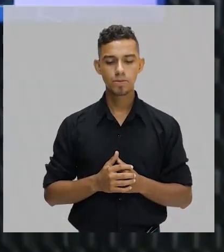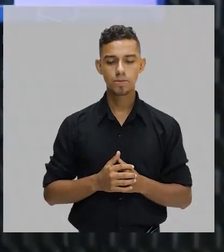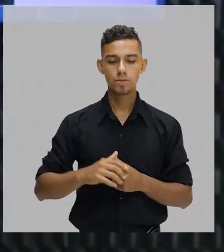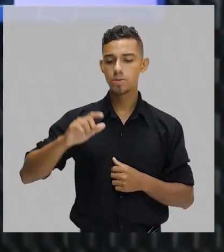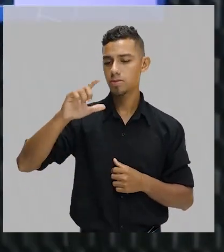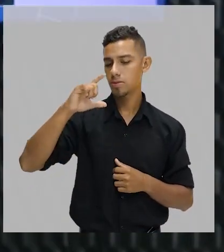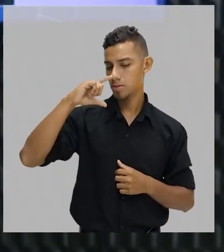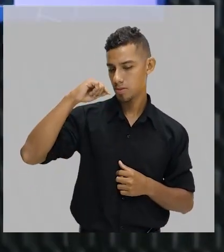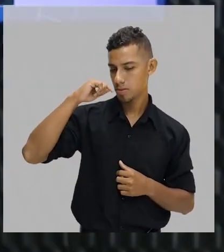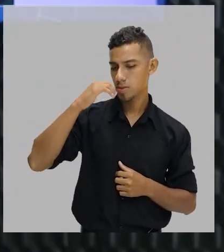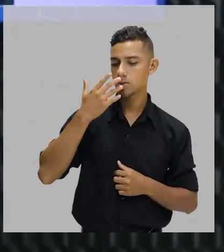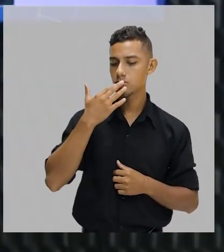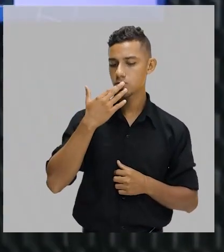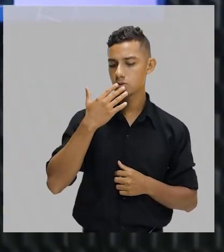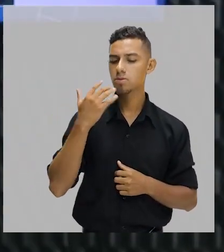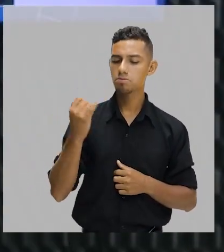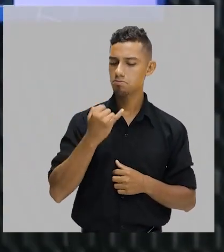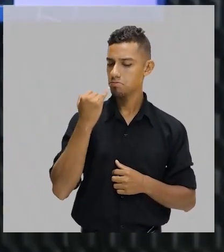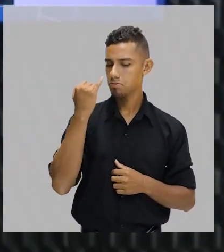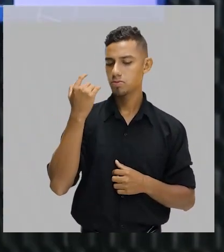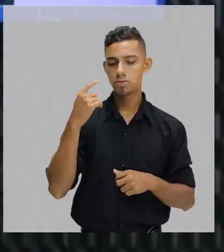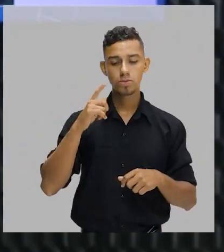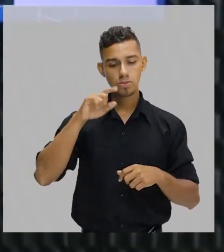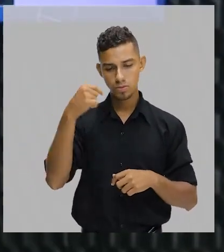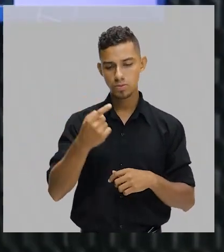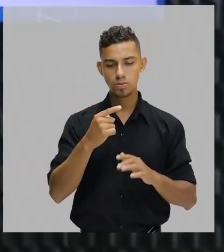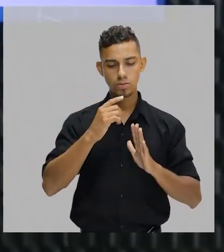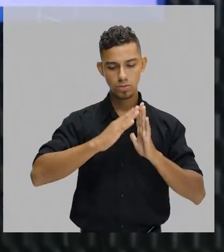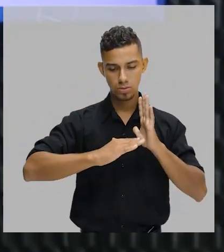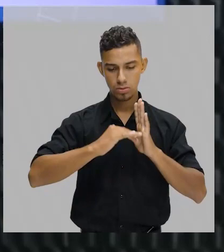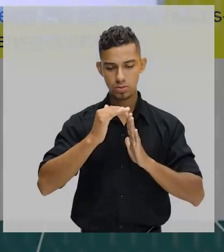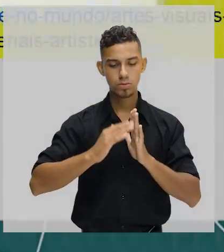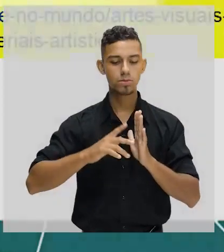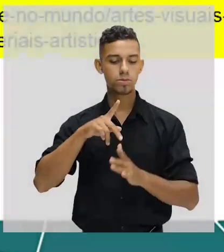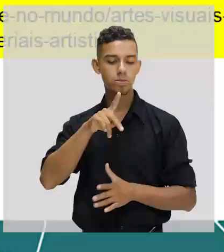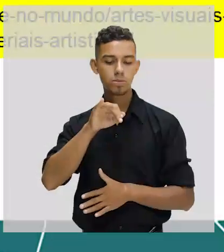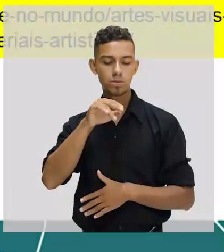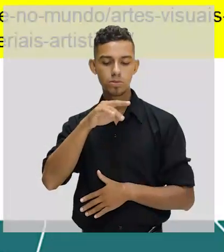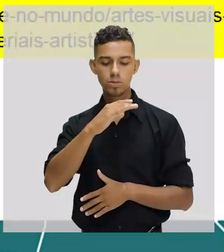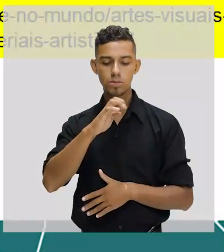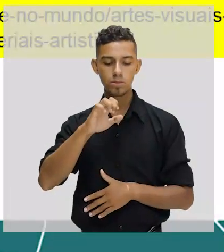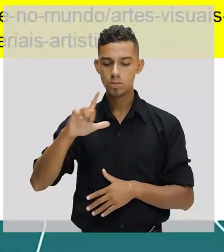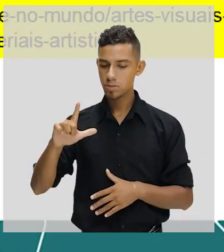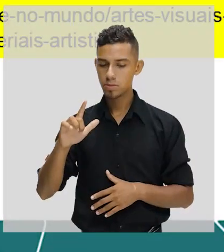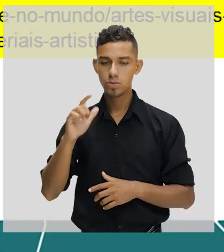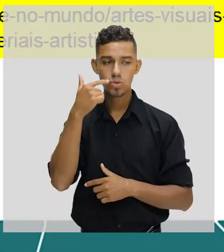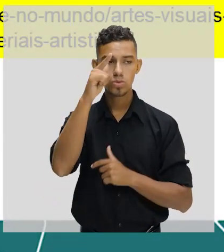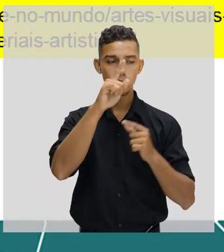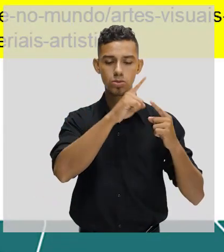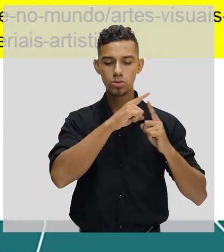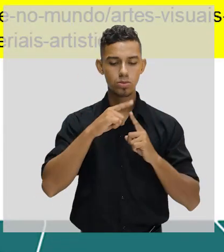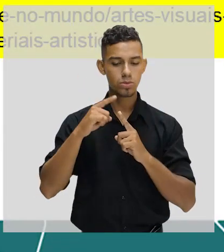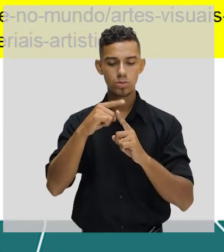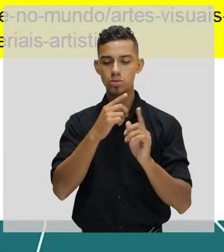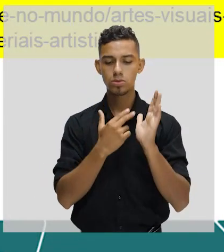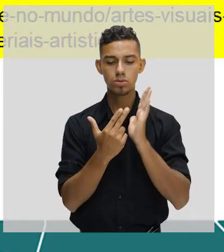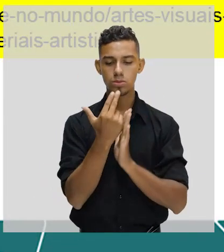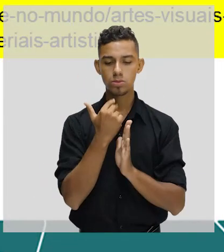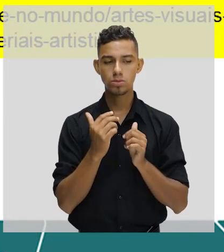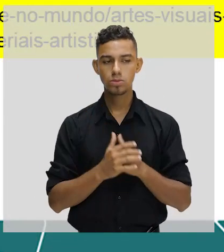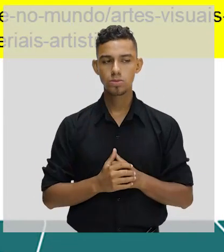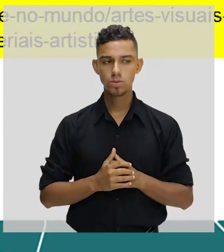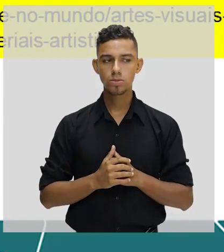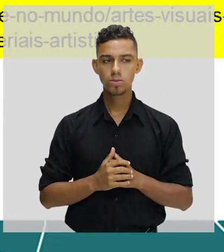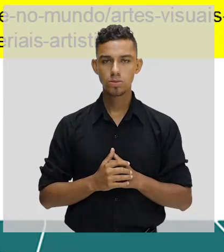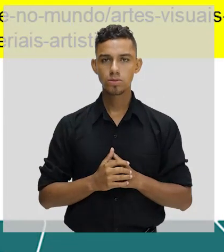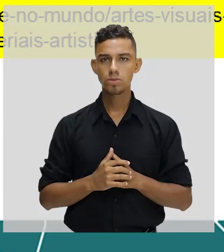lápis coloridos, bem interessantes, e depois tintas, pincéis. Outros tipos de desenhos que é interessante a gente saber que são